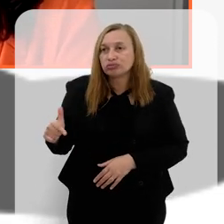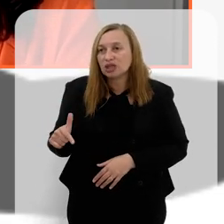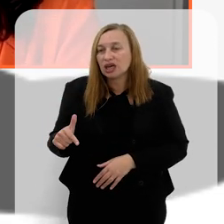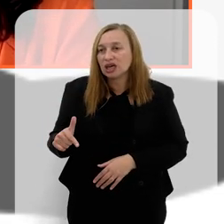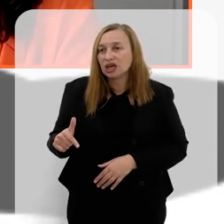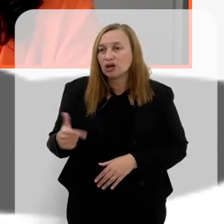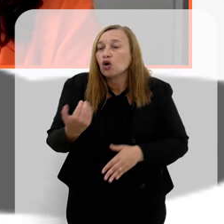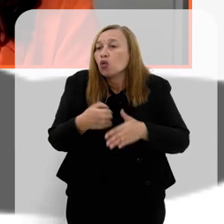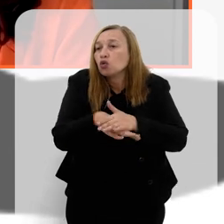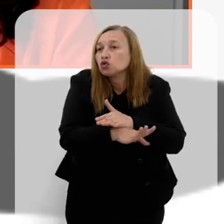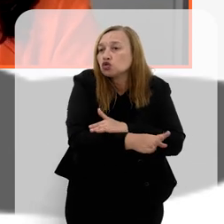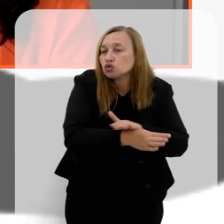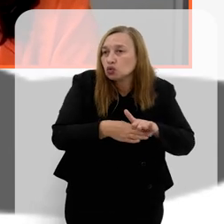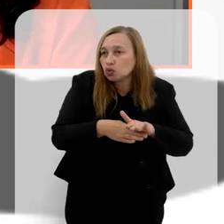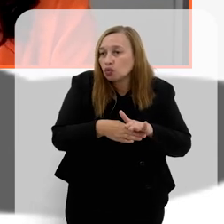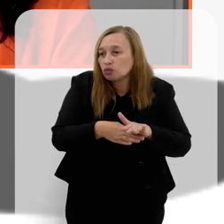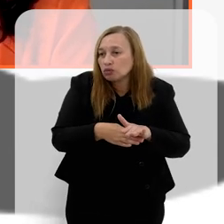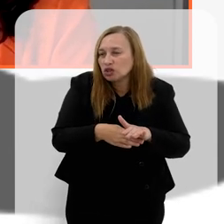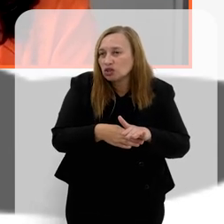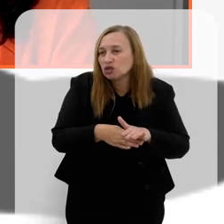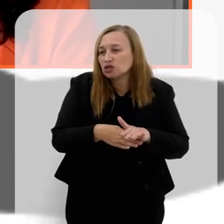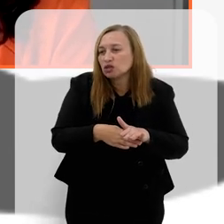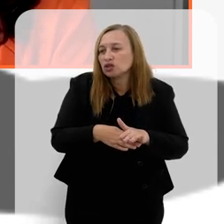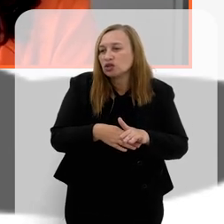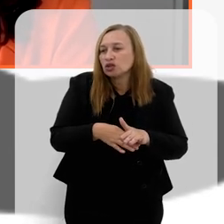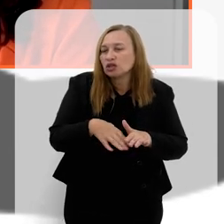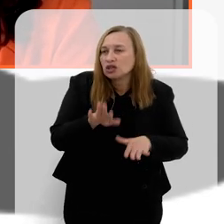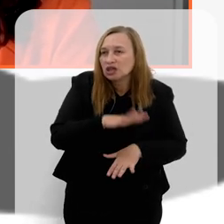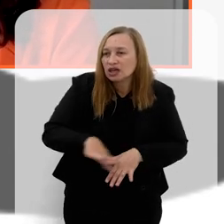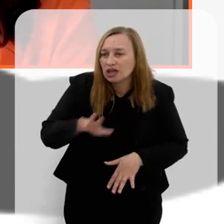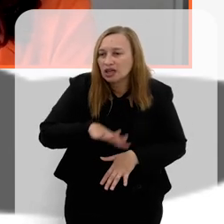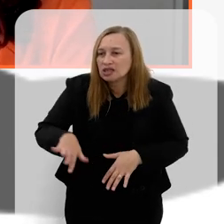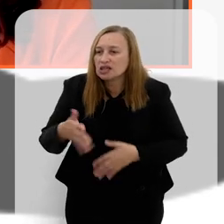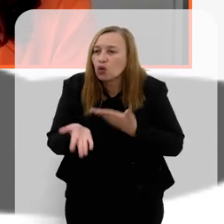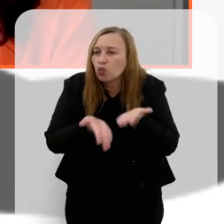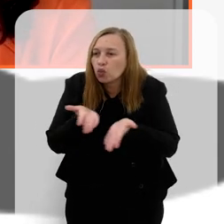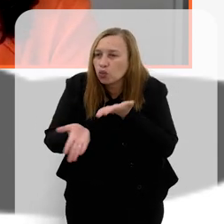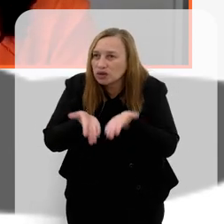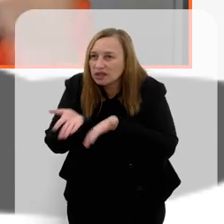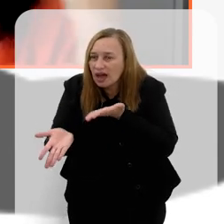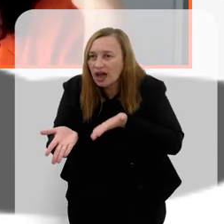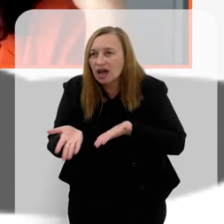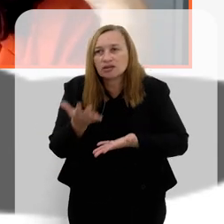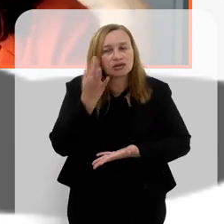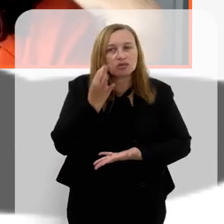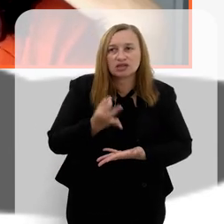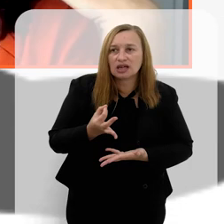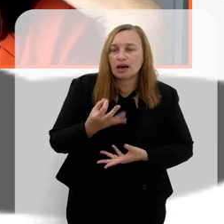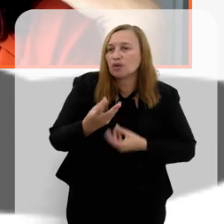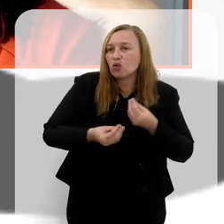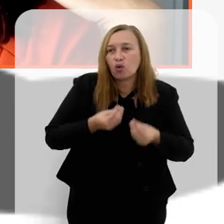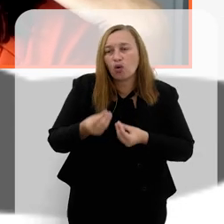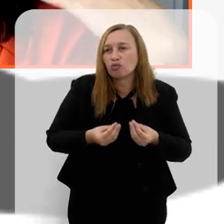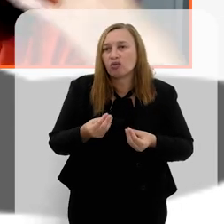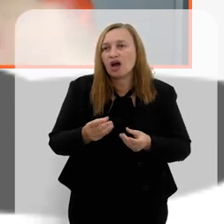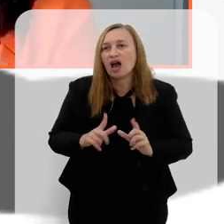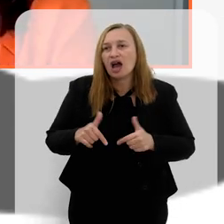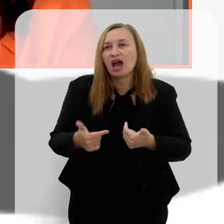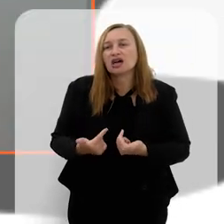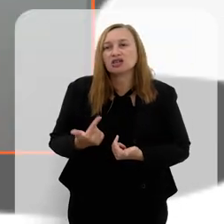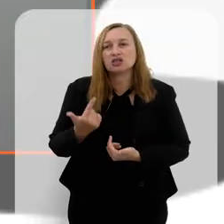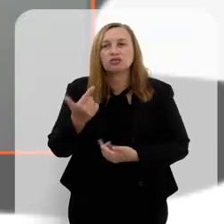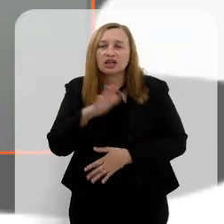tem hábito de lidar com criança precisa saber um mínimo de como é que funciona a cabeça da